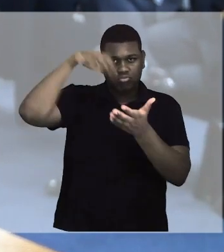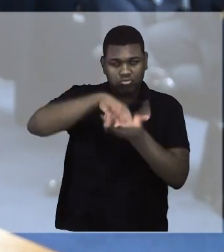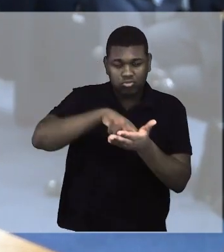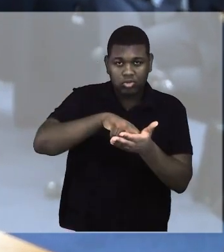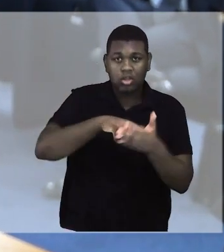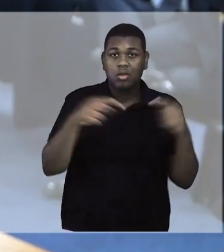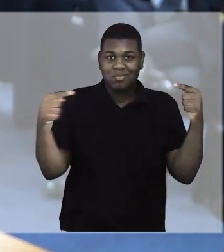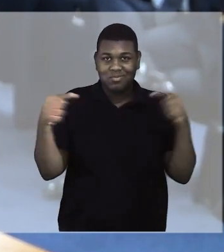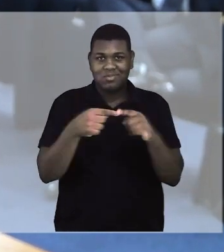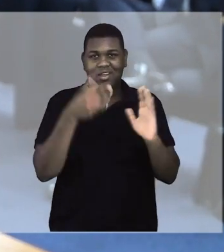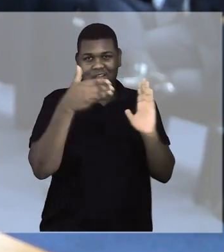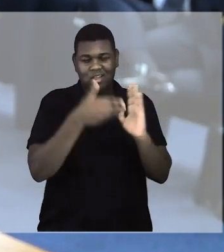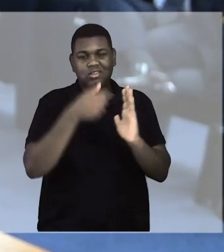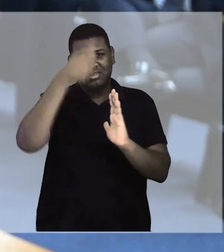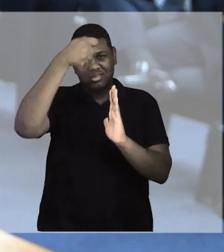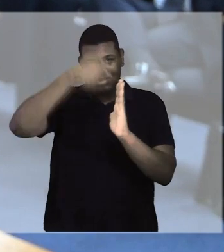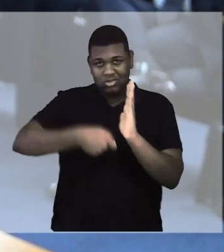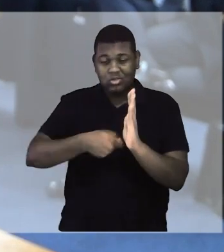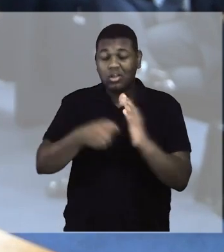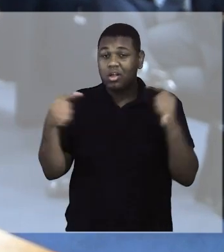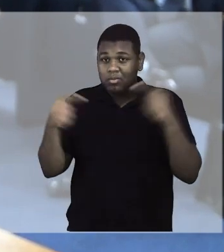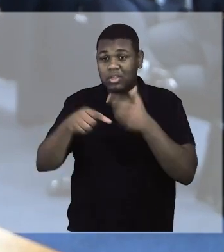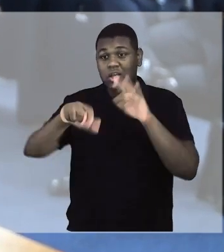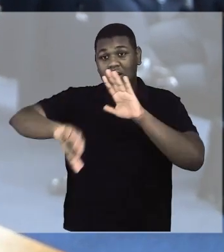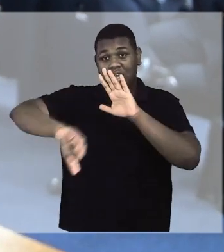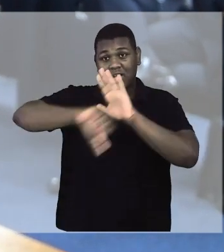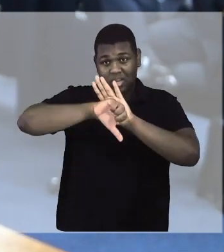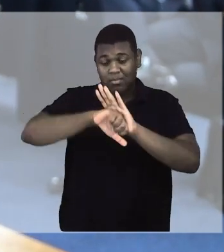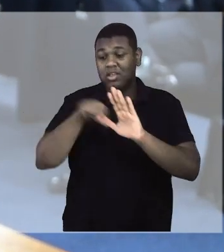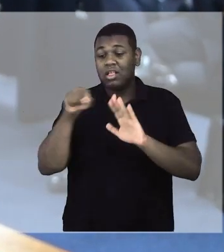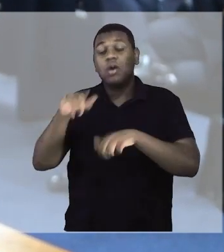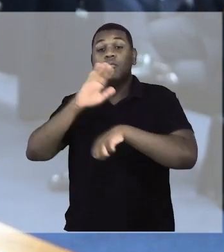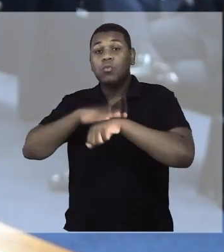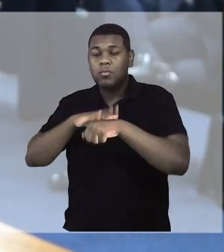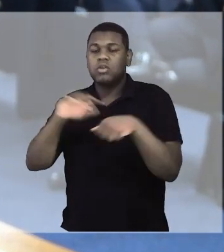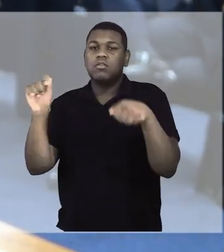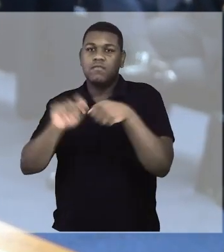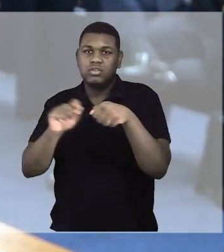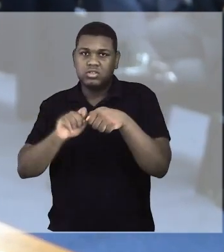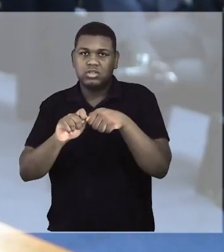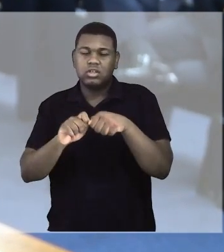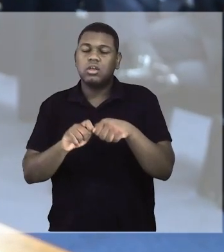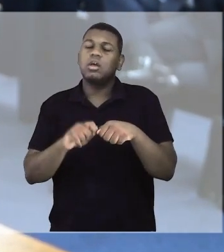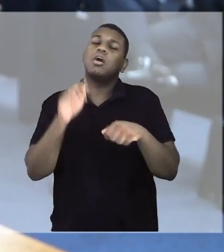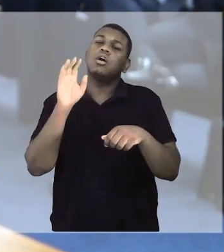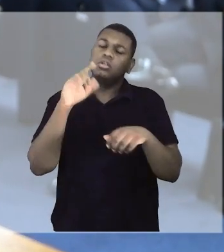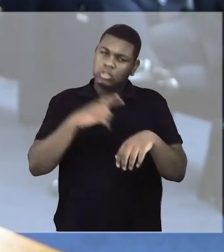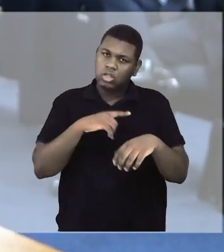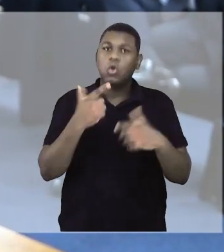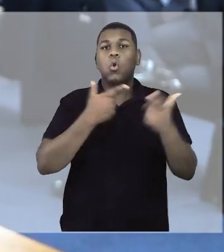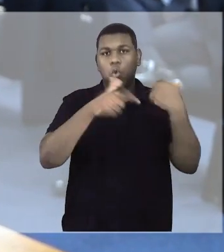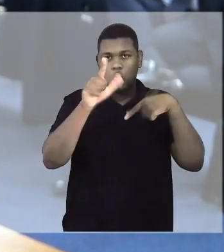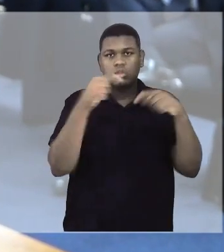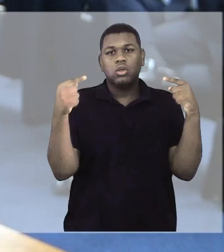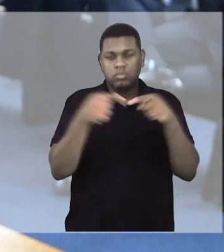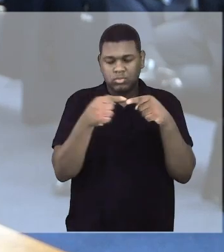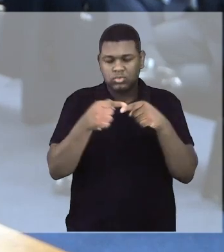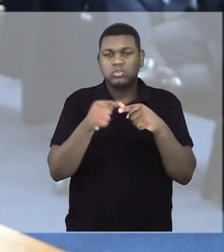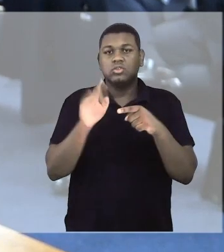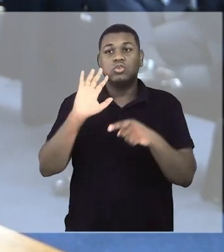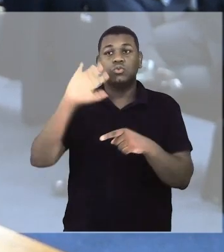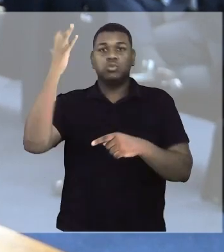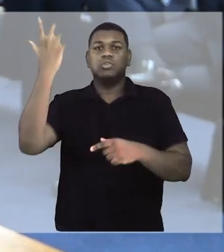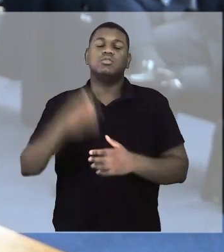Penal, dispondo, abre aspas o eminente relator, considerando-se praticado o crime no momento da ação ou